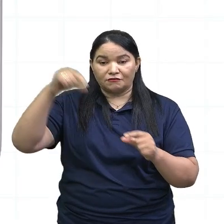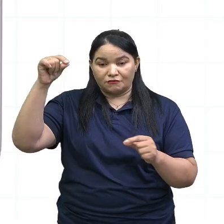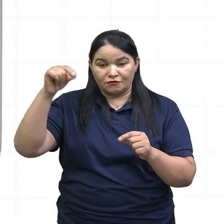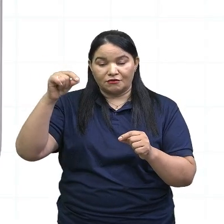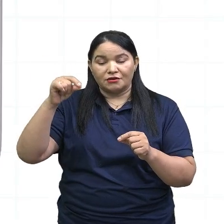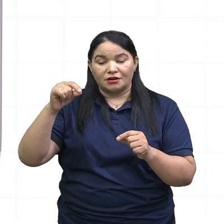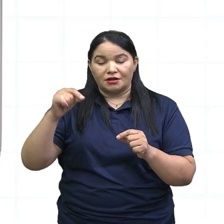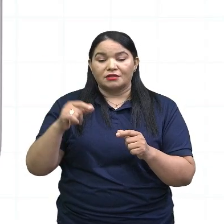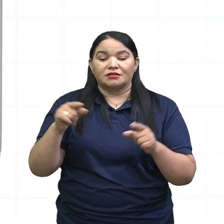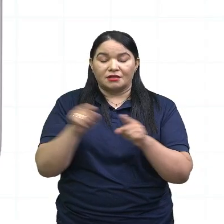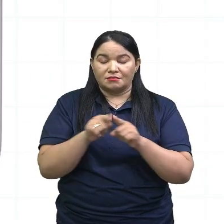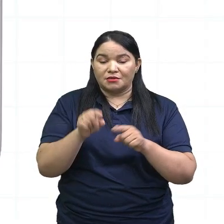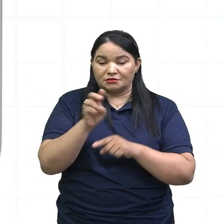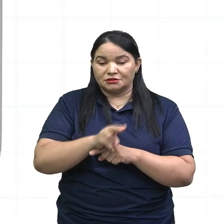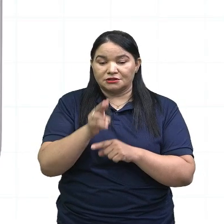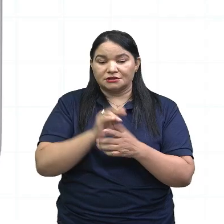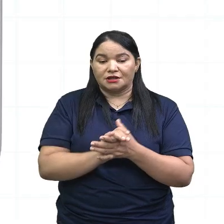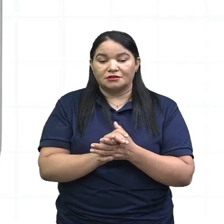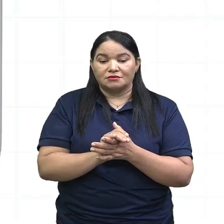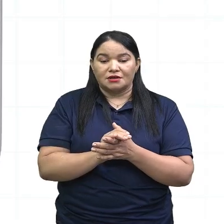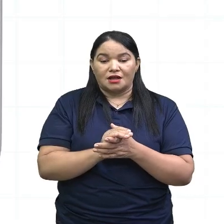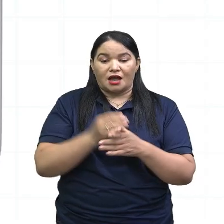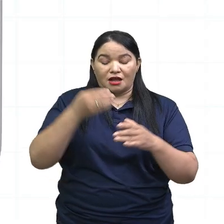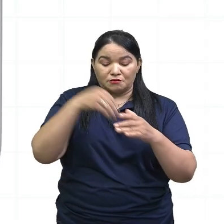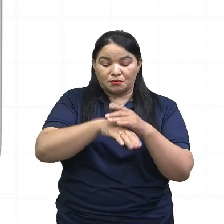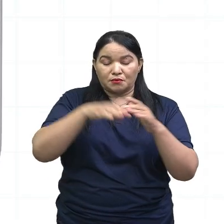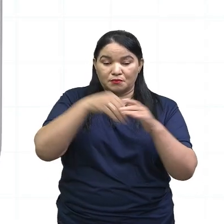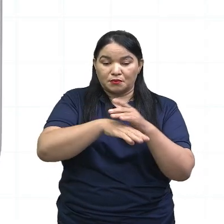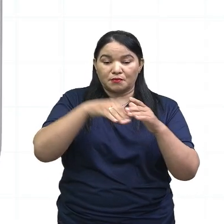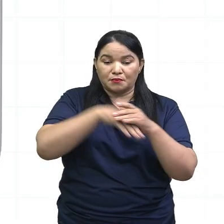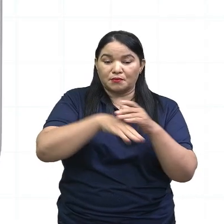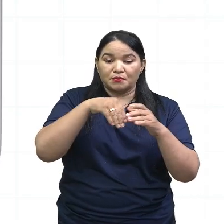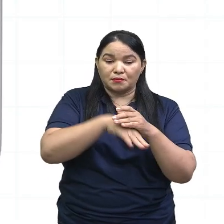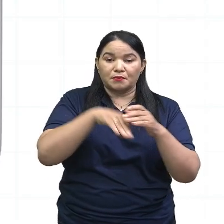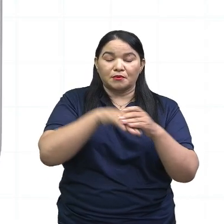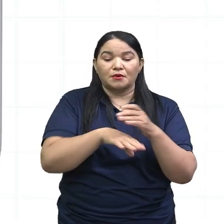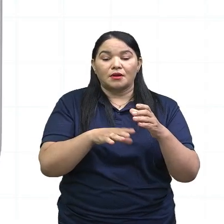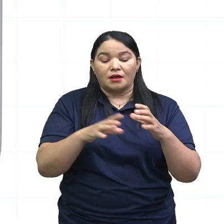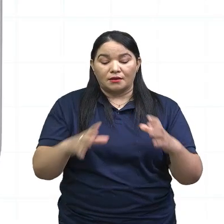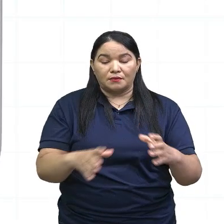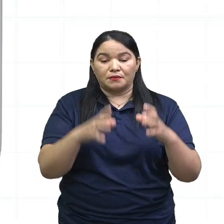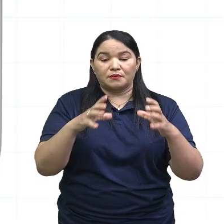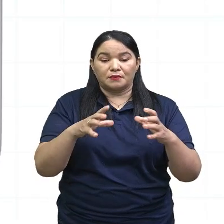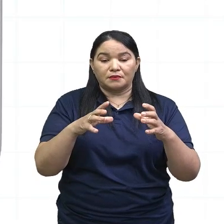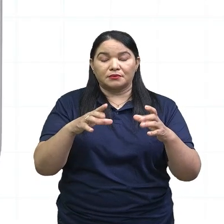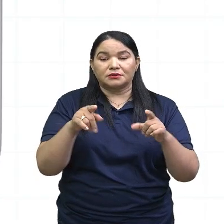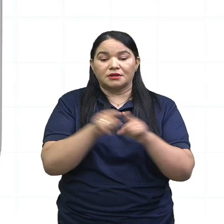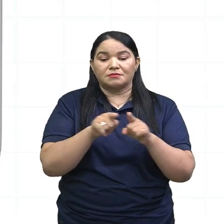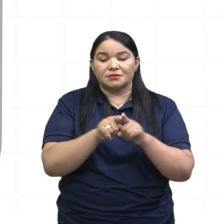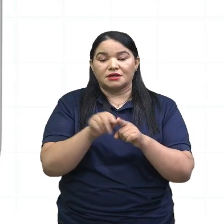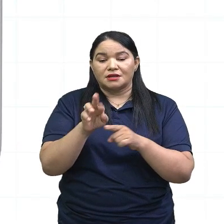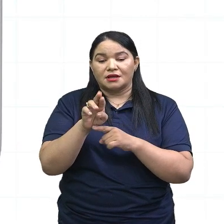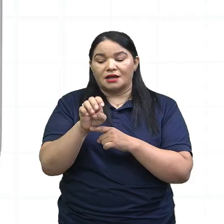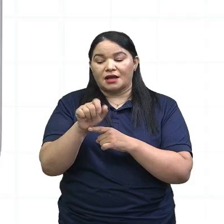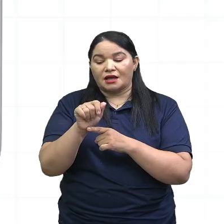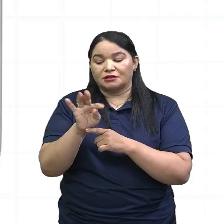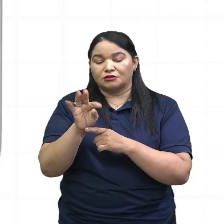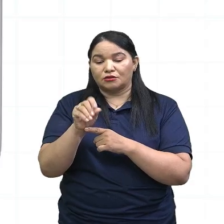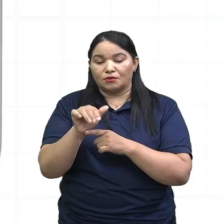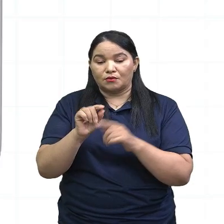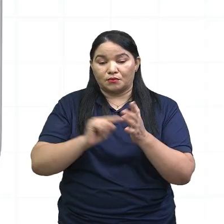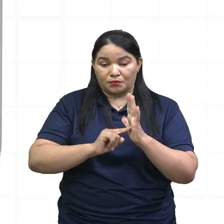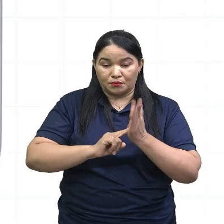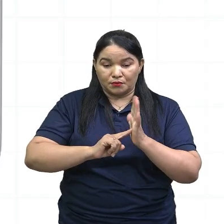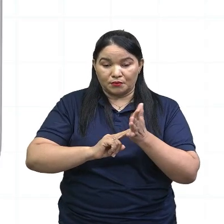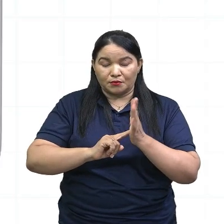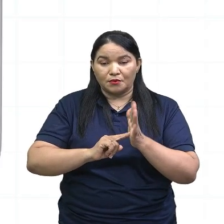gente observa o armazenamento de composto e os reatores de biogás, né? Então, esses reatores de